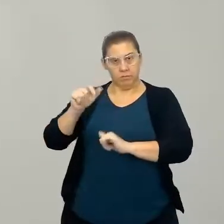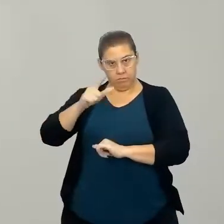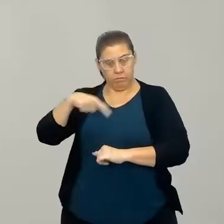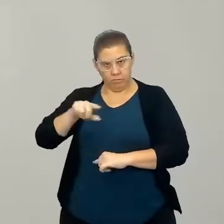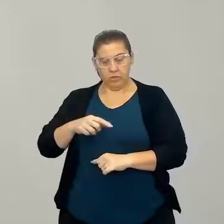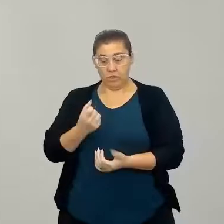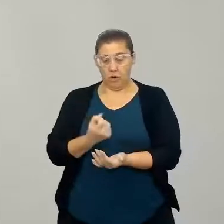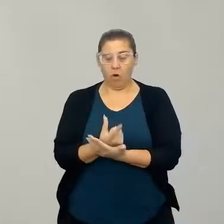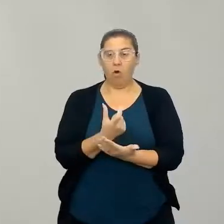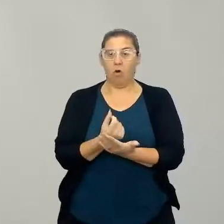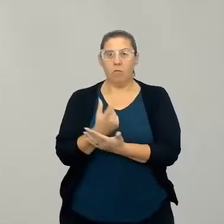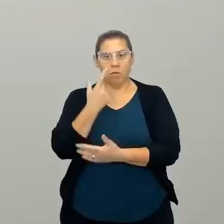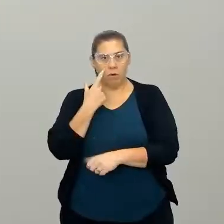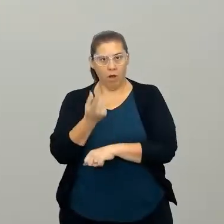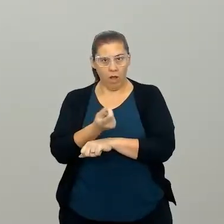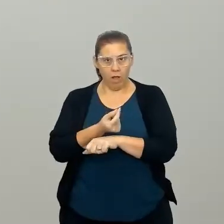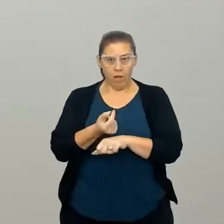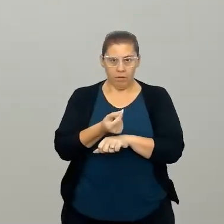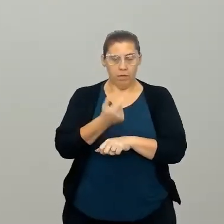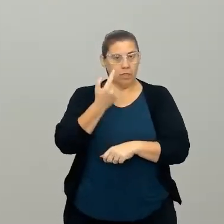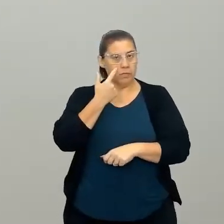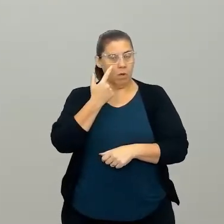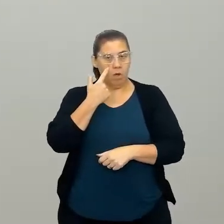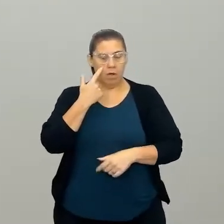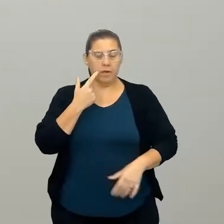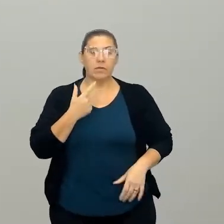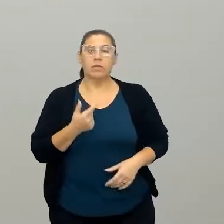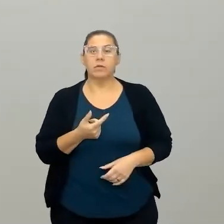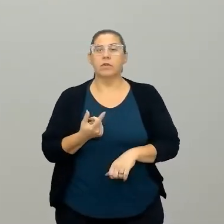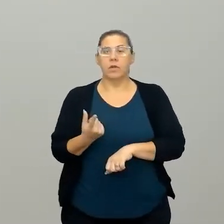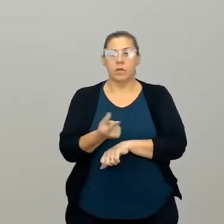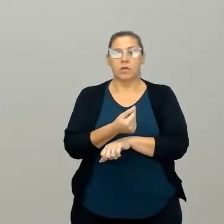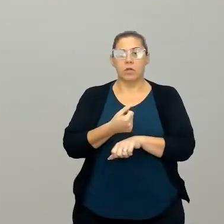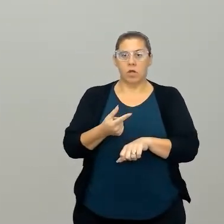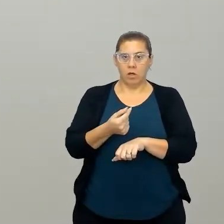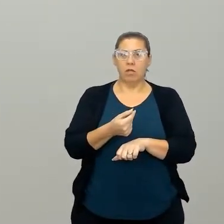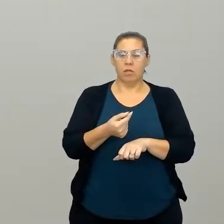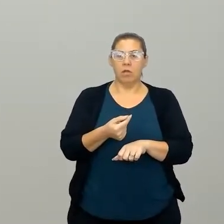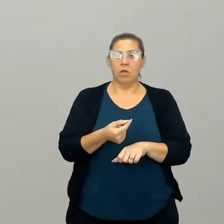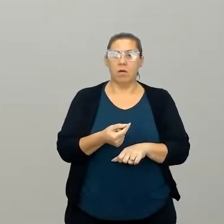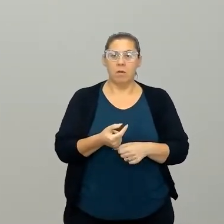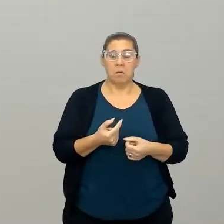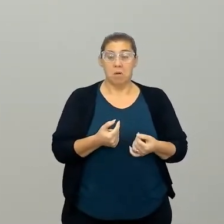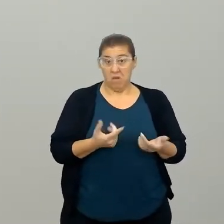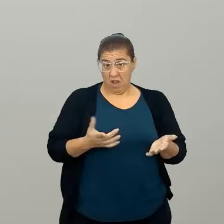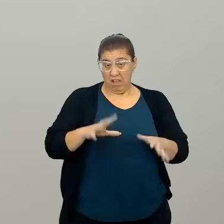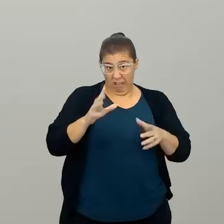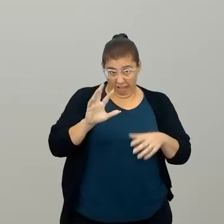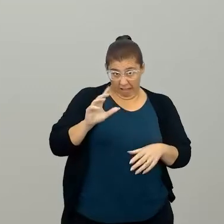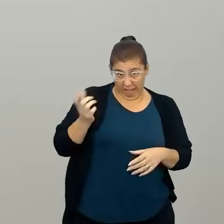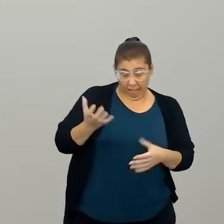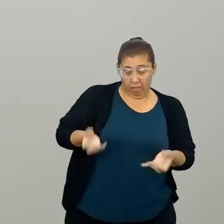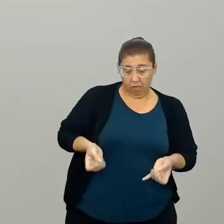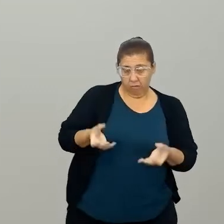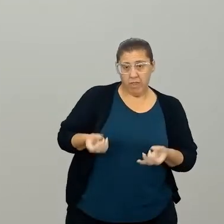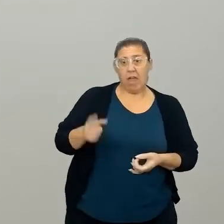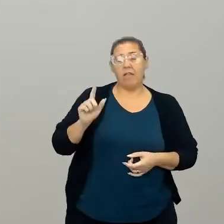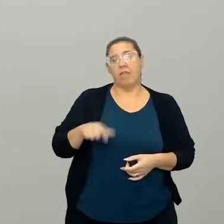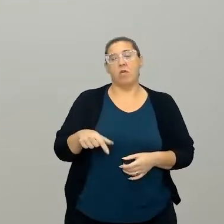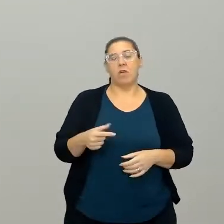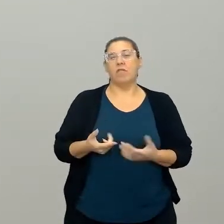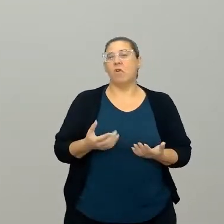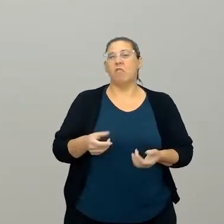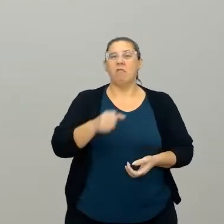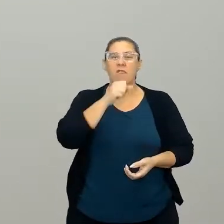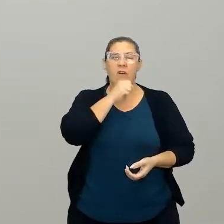consumindo. Que o capitalismo, olha bem que eu vou dizer para vocês, o capitalismo ele mercadoriza até aquilo que ficou obsoleto. Sabia